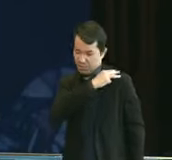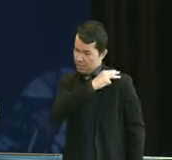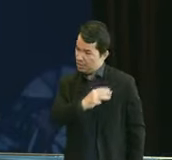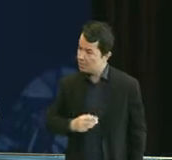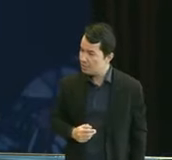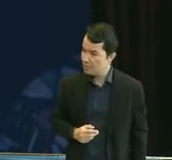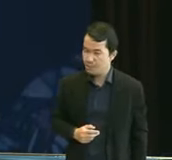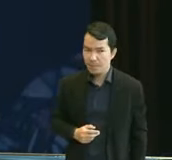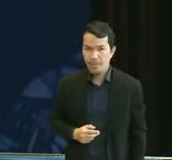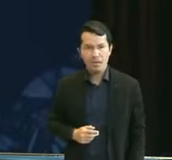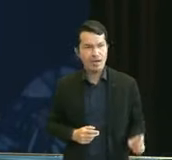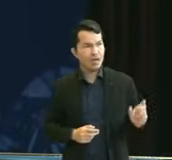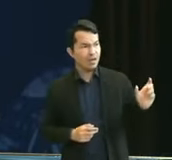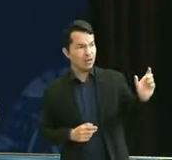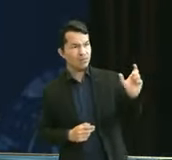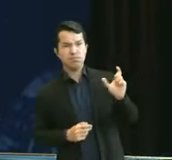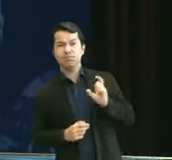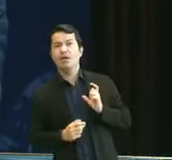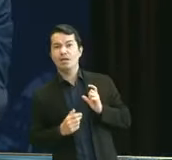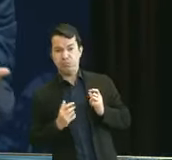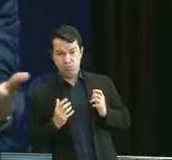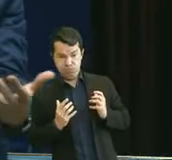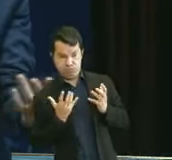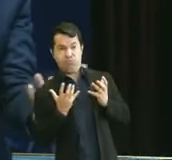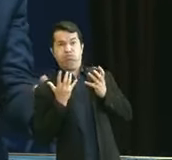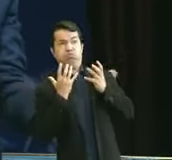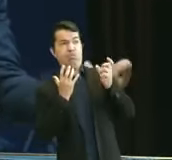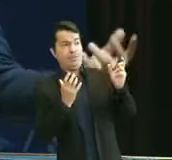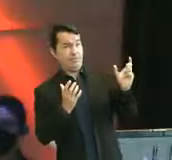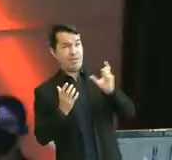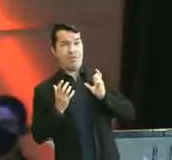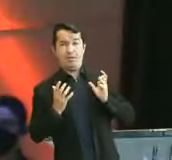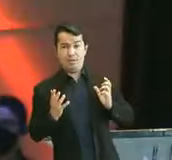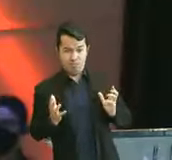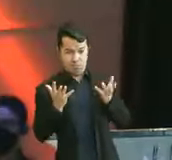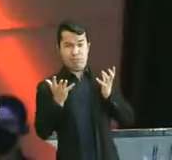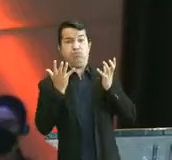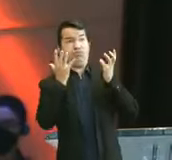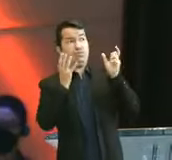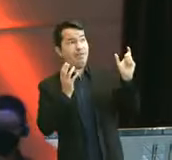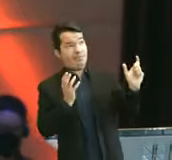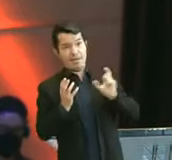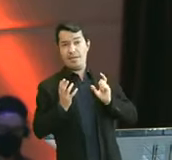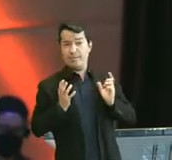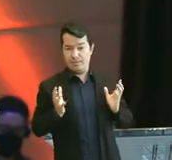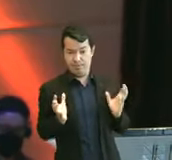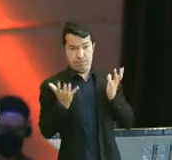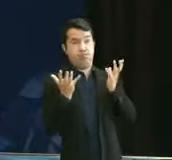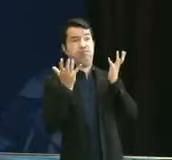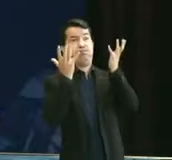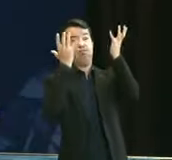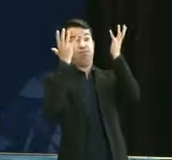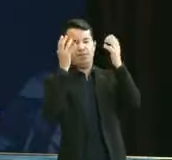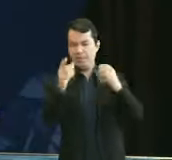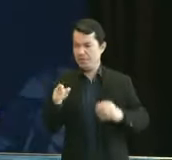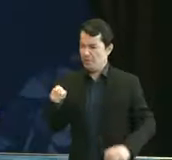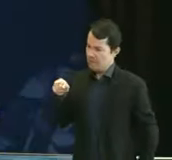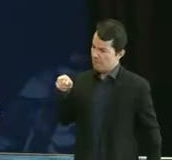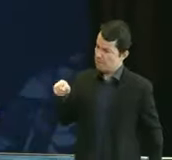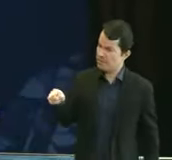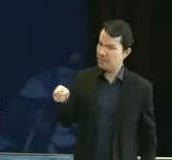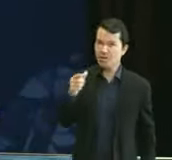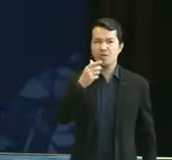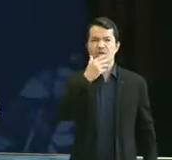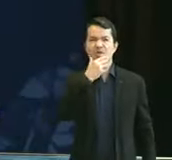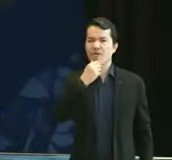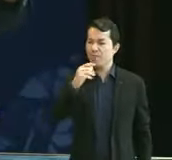uma palavra de bênção. Parece que ele tinha lido as coisas e ele começa a dizer: você é um homem íntegro, você é um homem de Deus, você